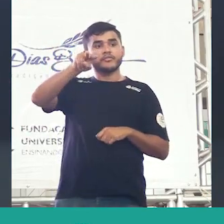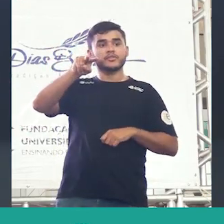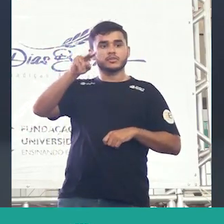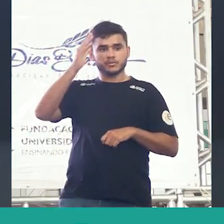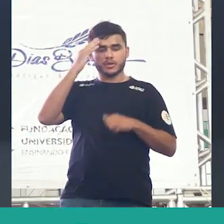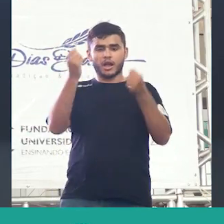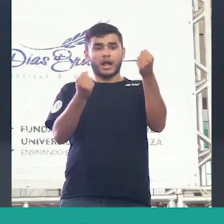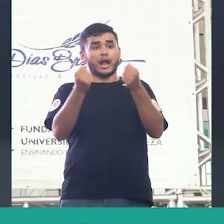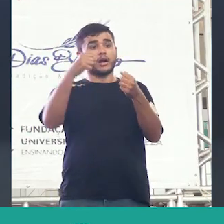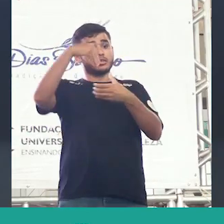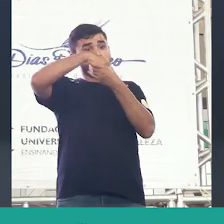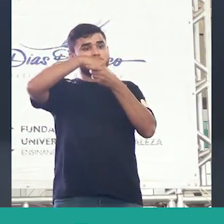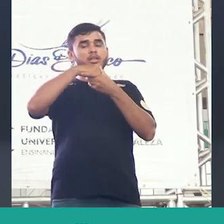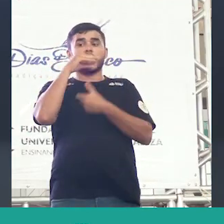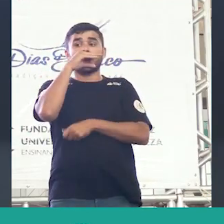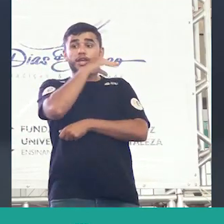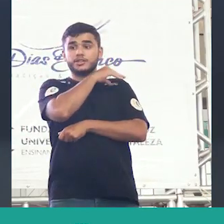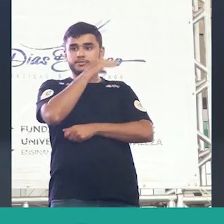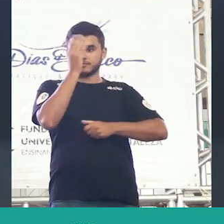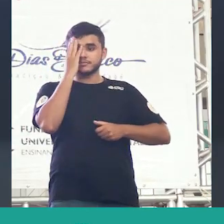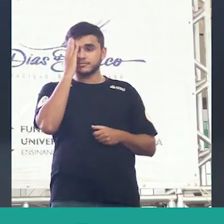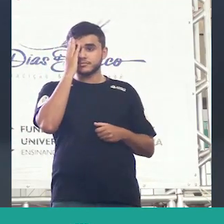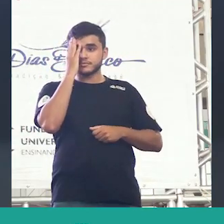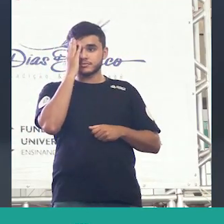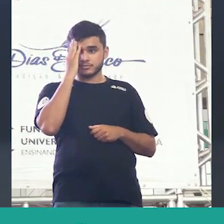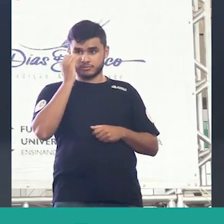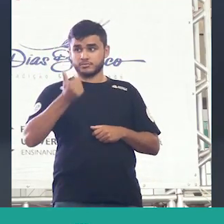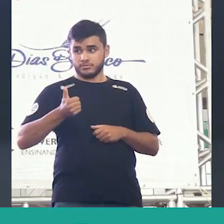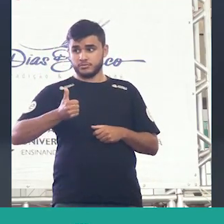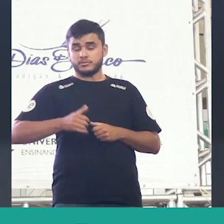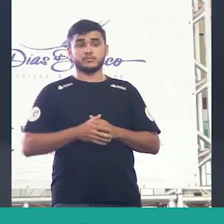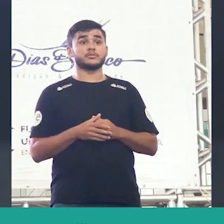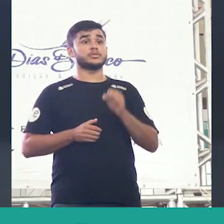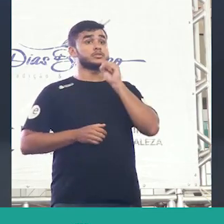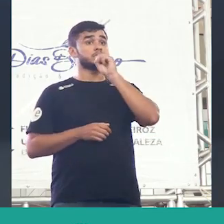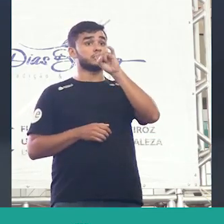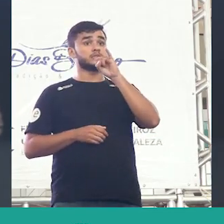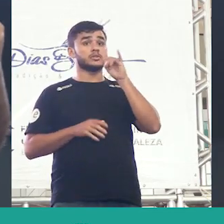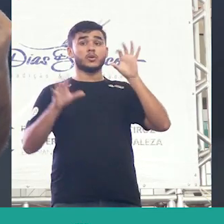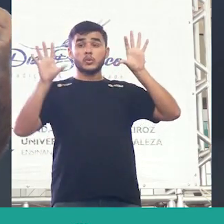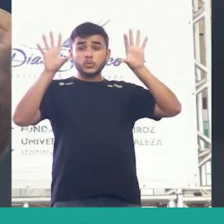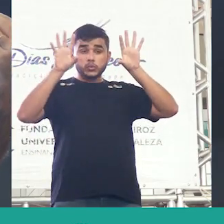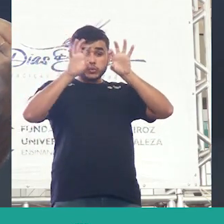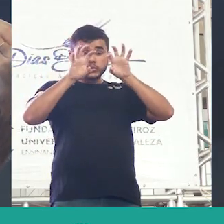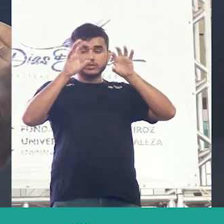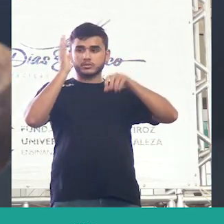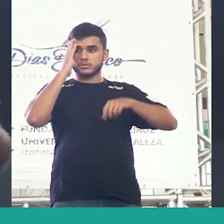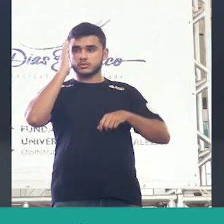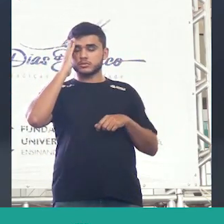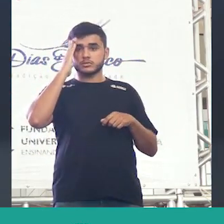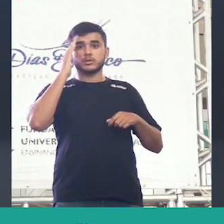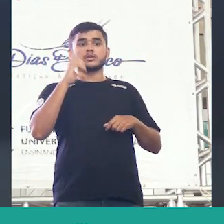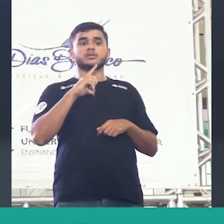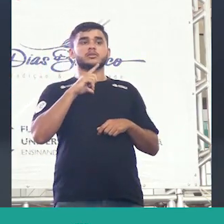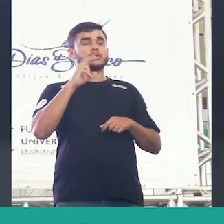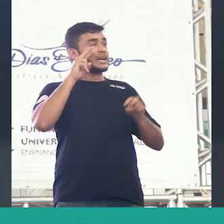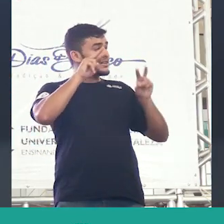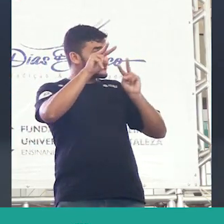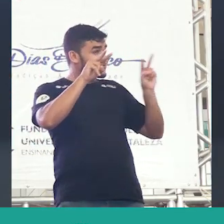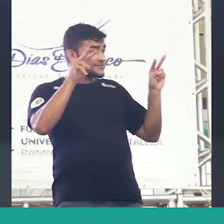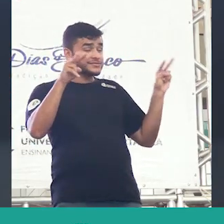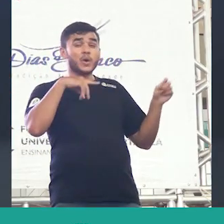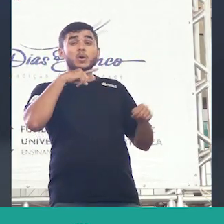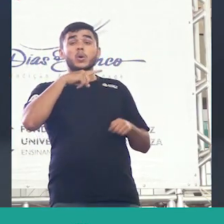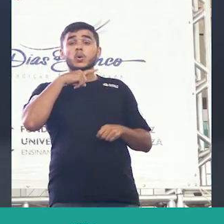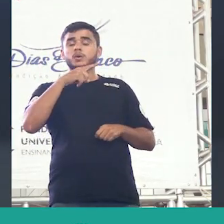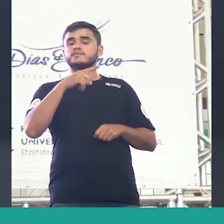compensação, mais quente o carro fica. Concorda comigo ou não? Quanto mais escuro, menos